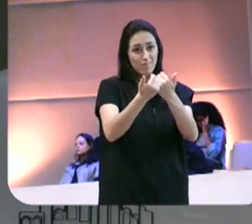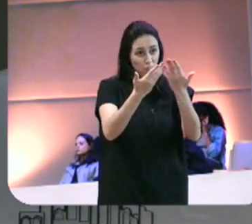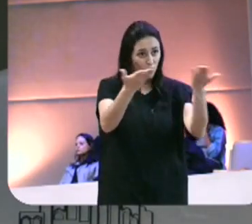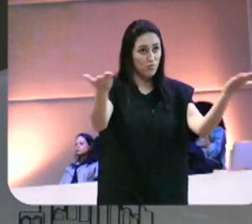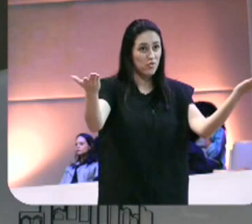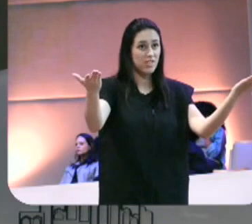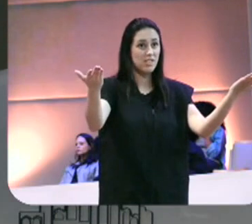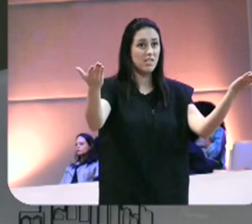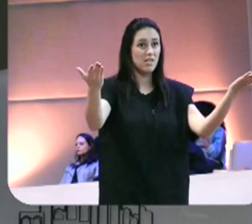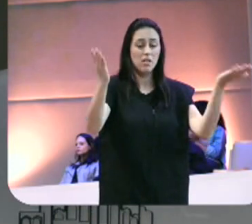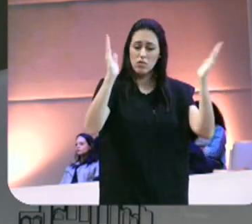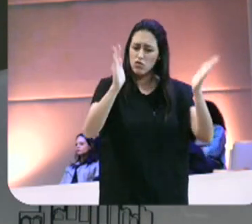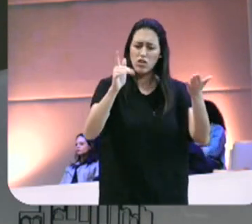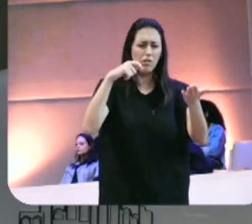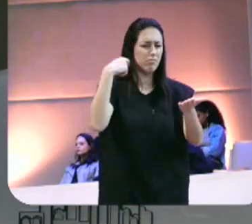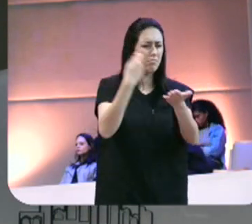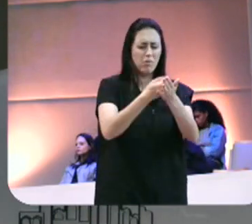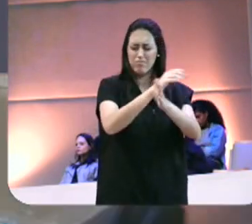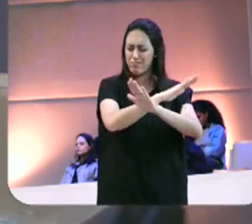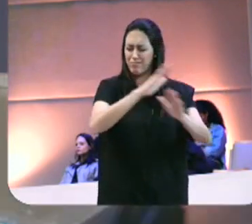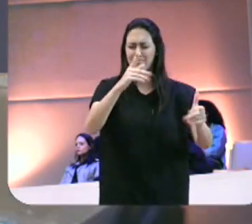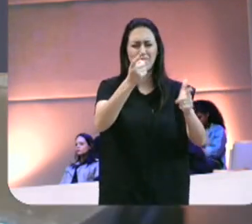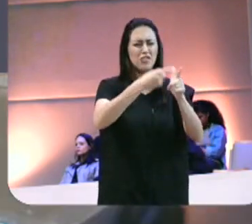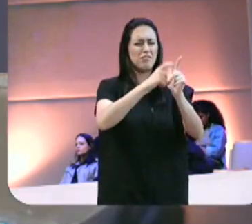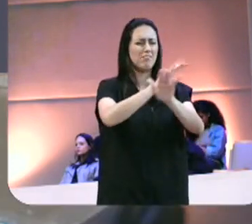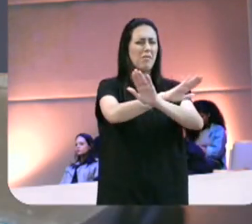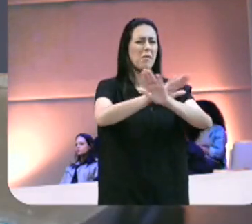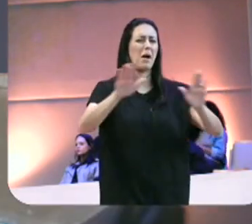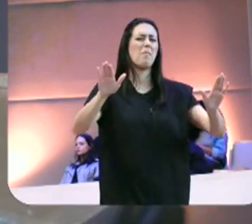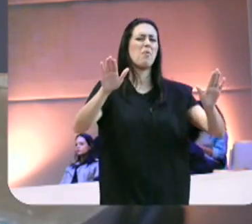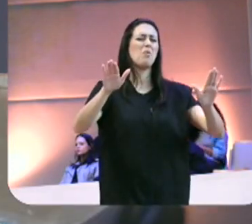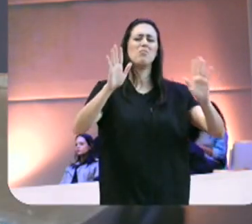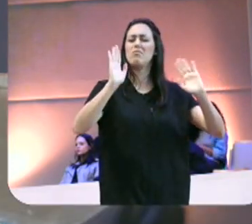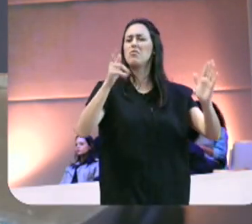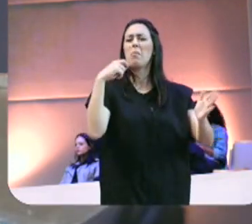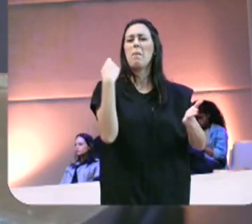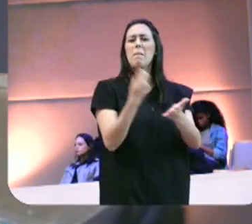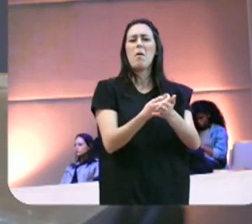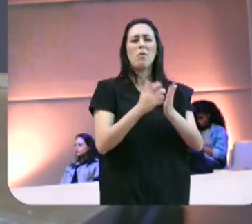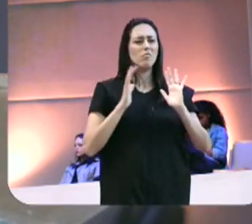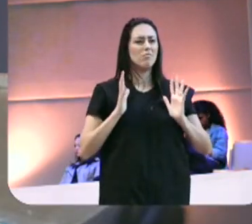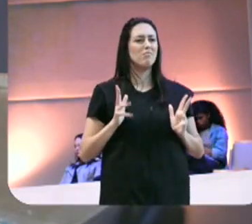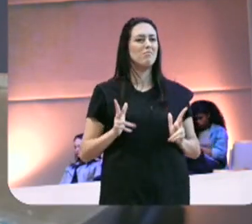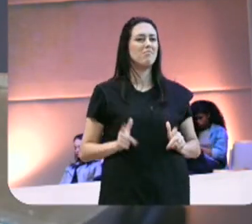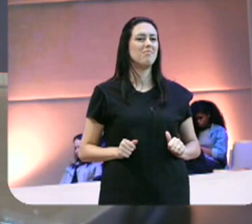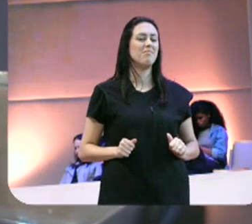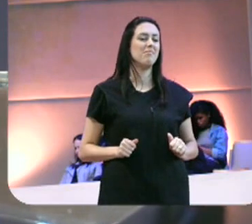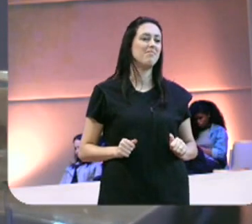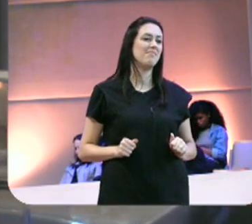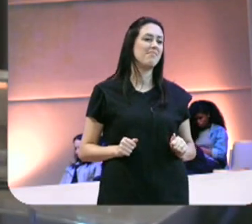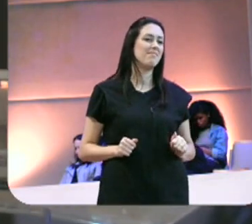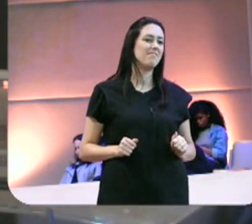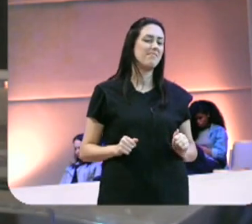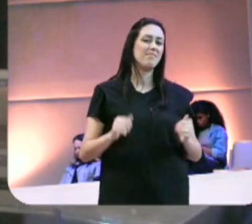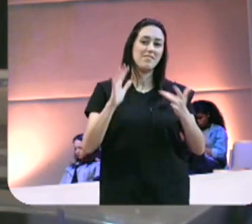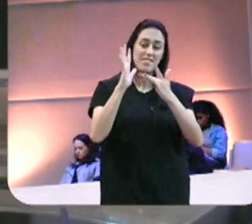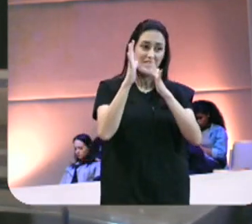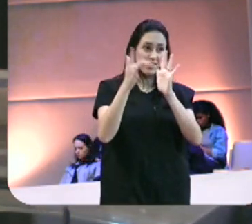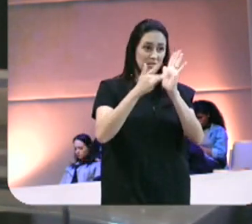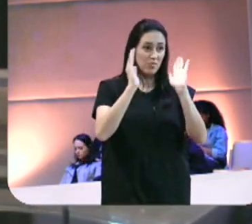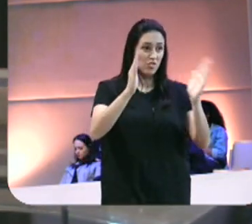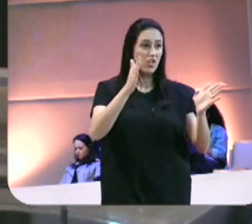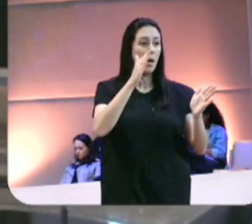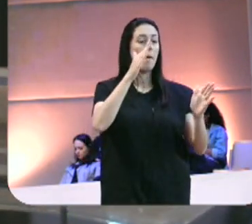O preço precisava ser pago por alguém. O preço da nossa rebelião precisava ser pago. E Jesus foi aquele que tomou esse preço sobre